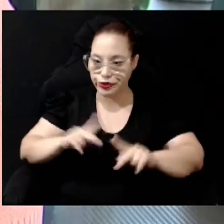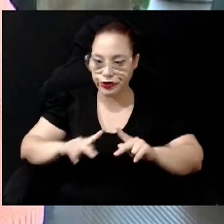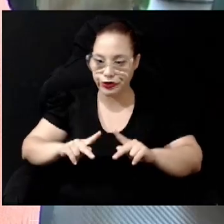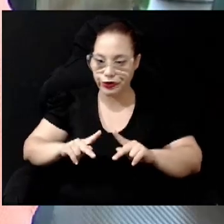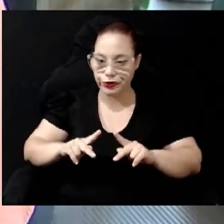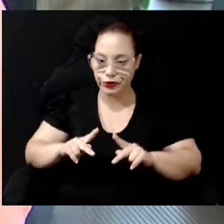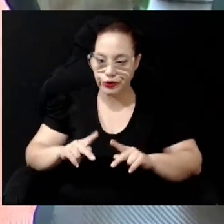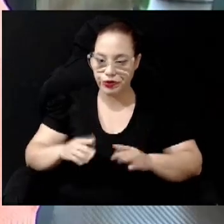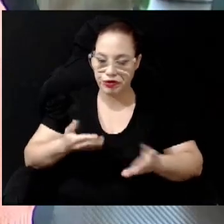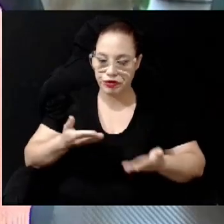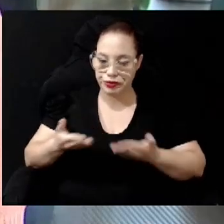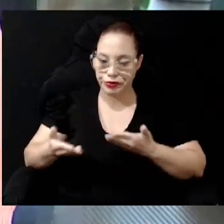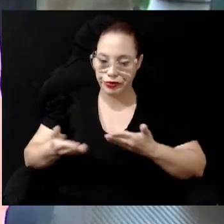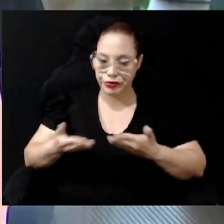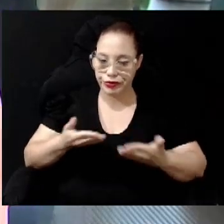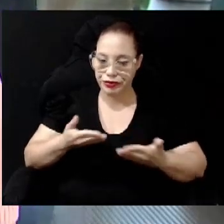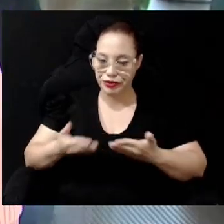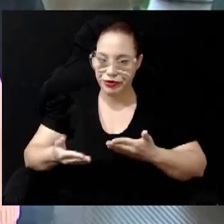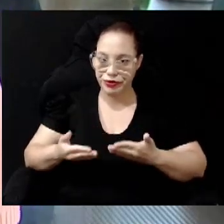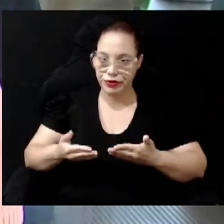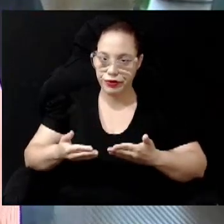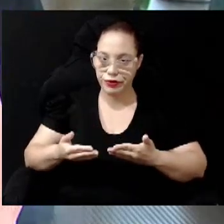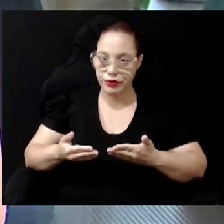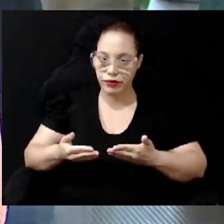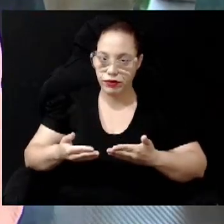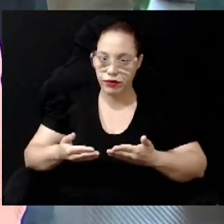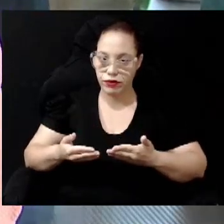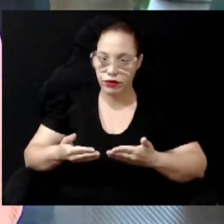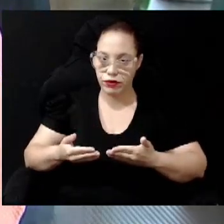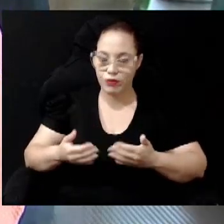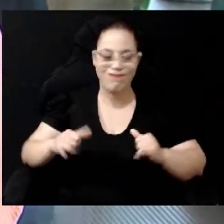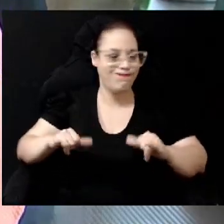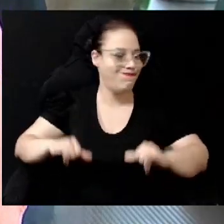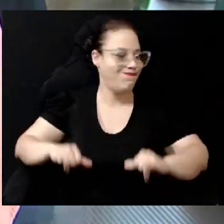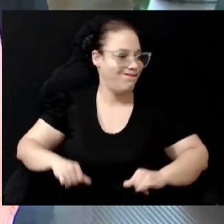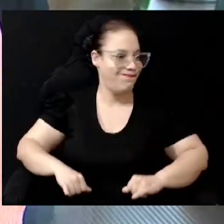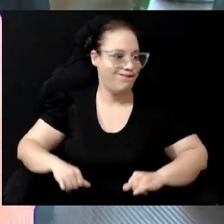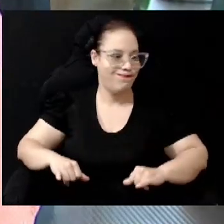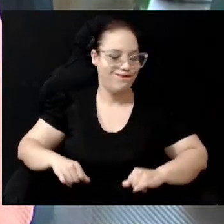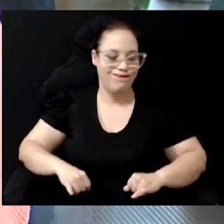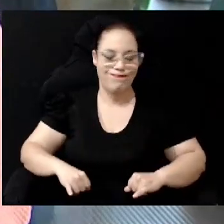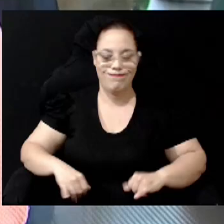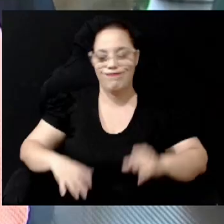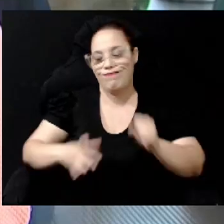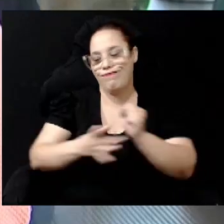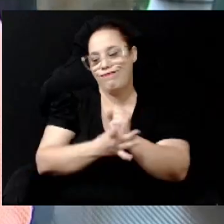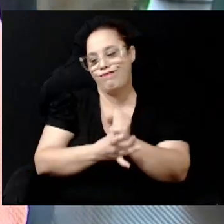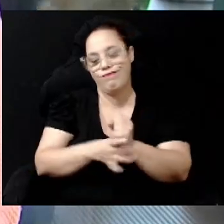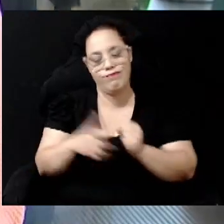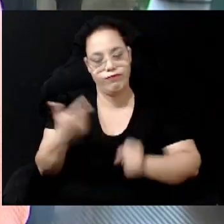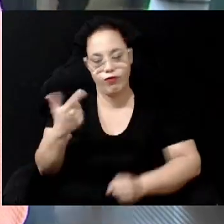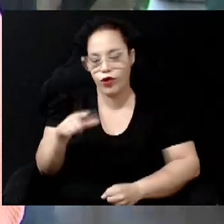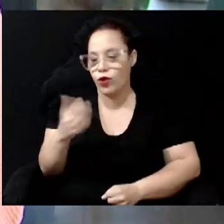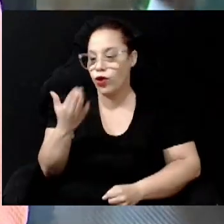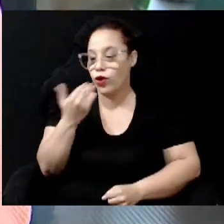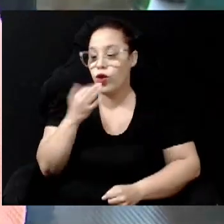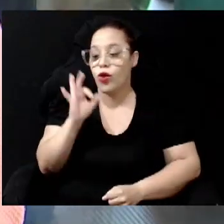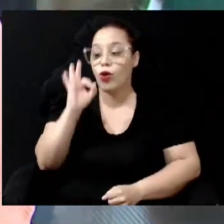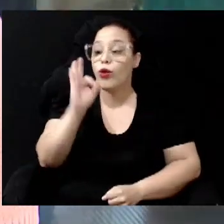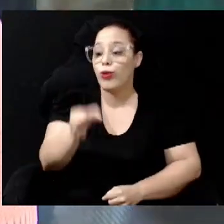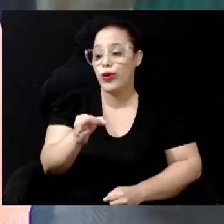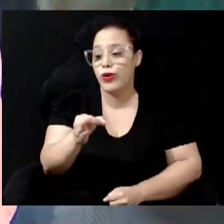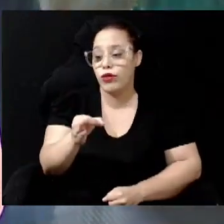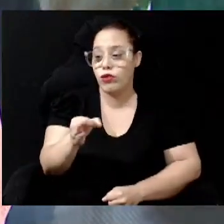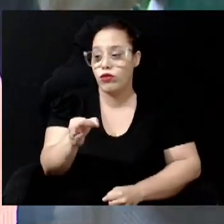parcela que sofre de insegurança alimentar, que não tem alimentos suficientes. E se a gente